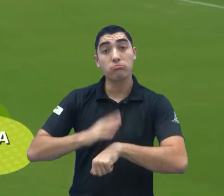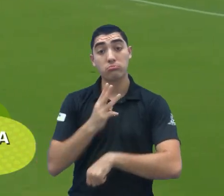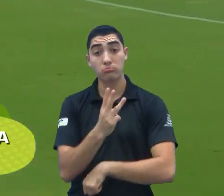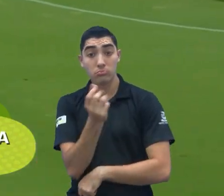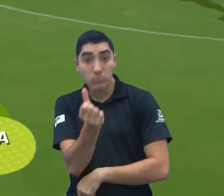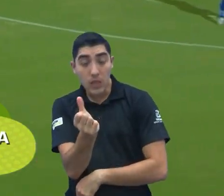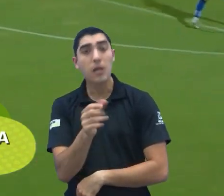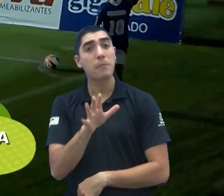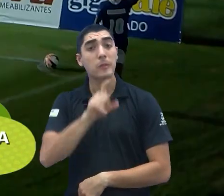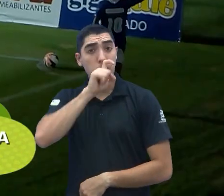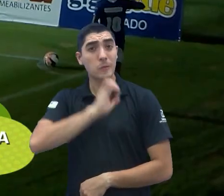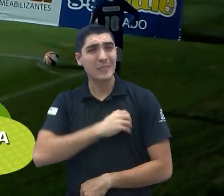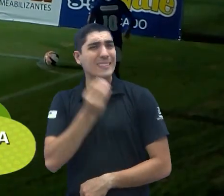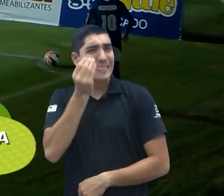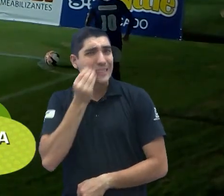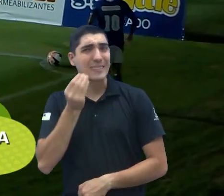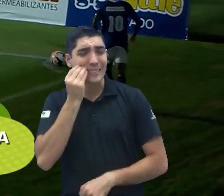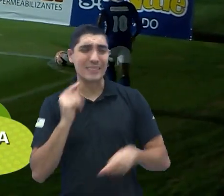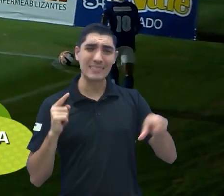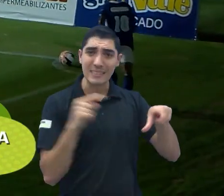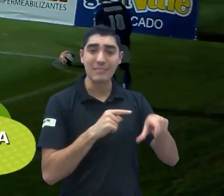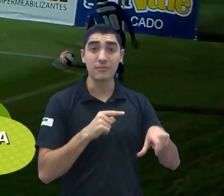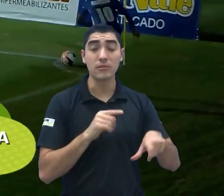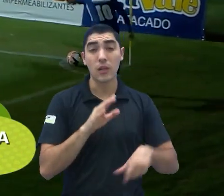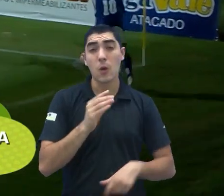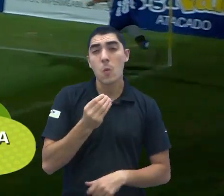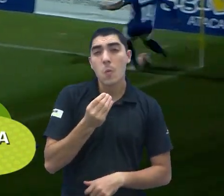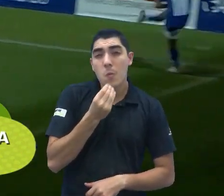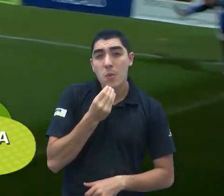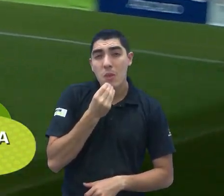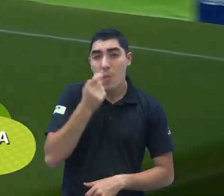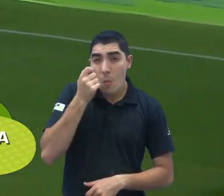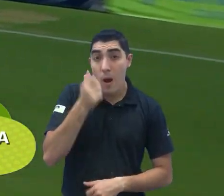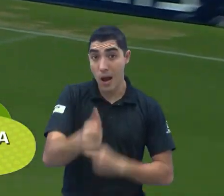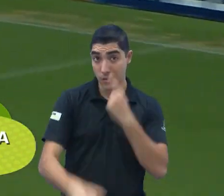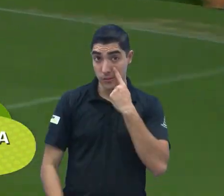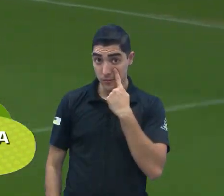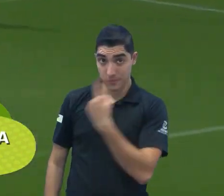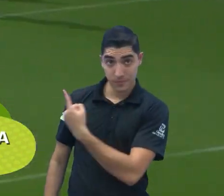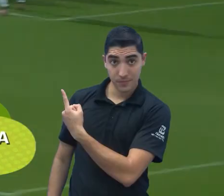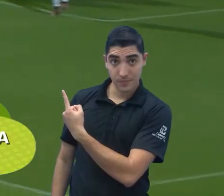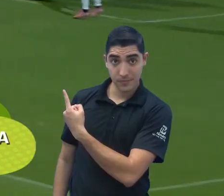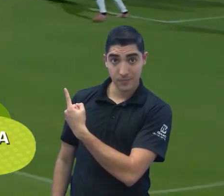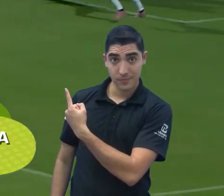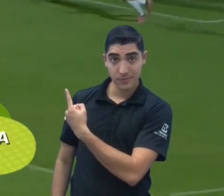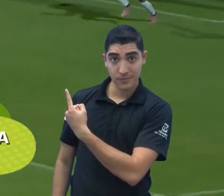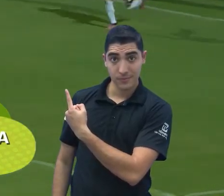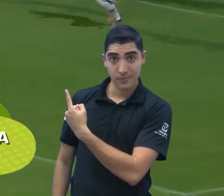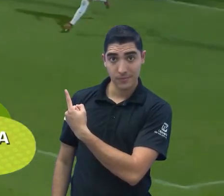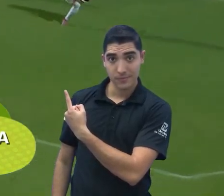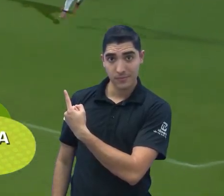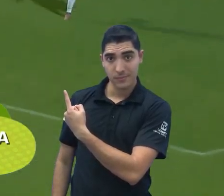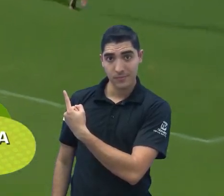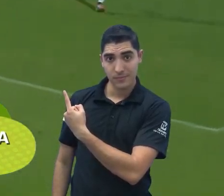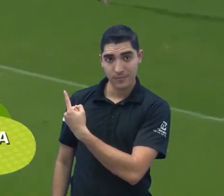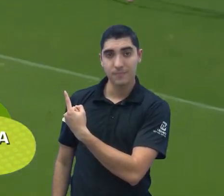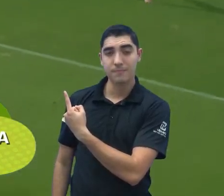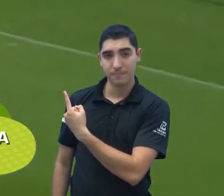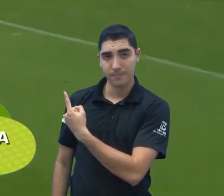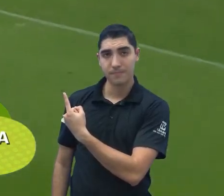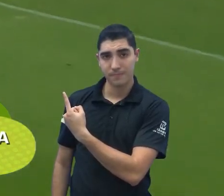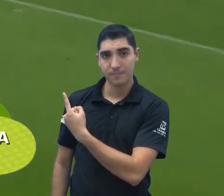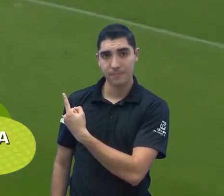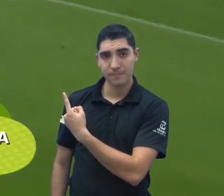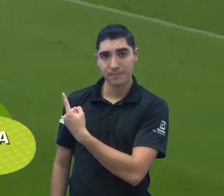José continuava. A melhor chance da Águia na primeira etapa veio aos 42. Após escanteio do lado direito, Matheus